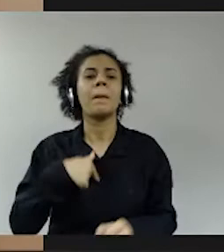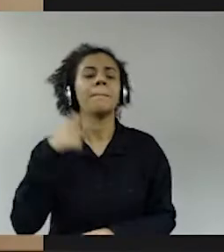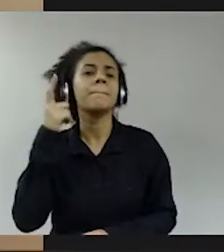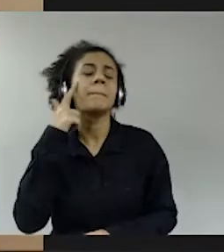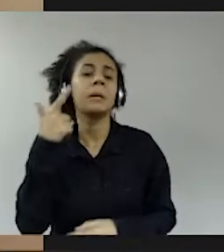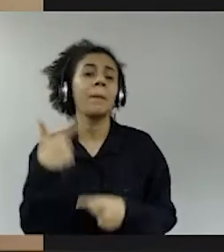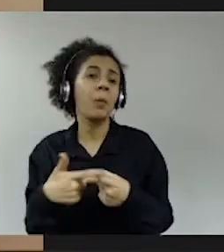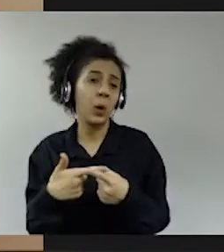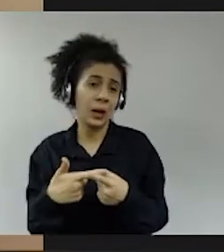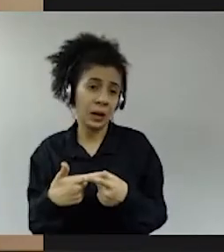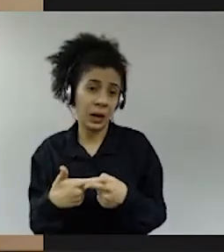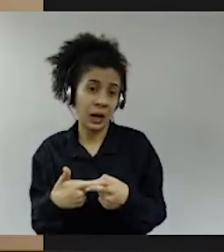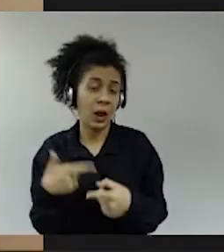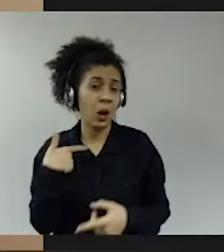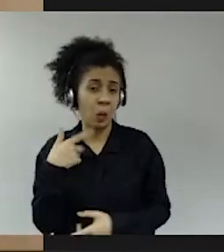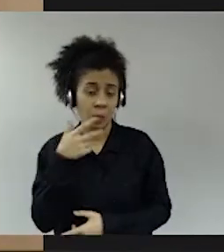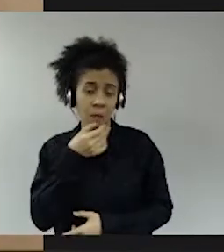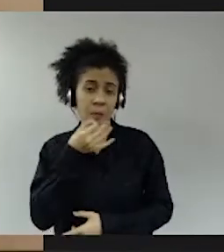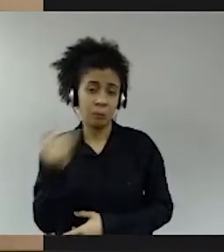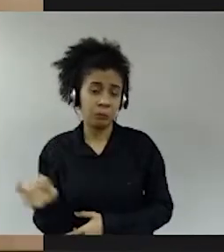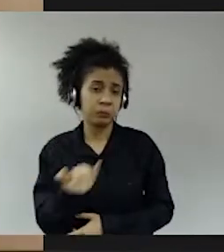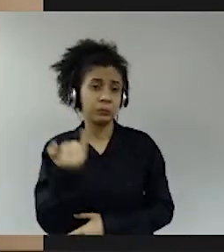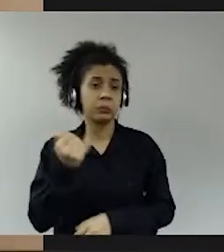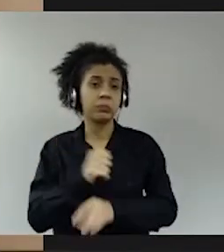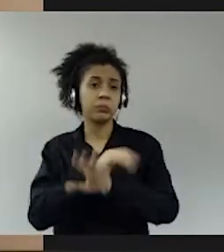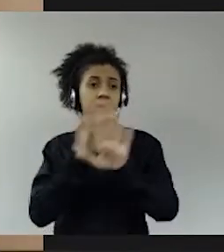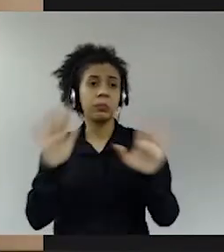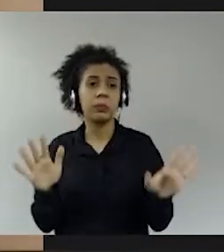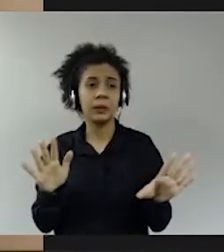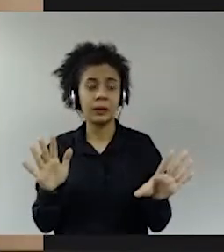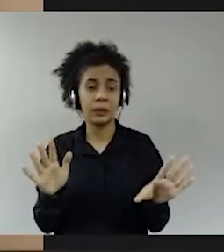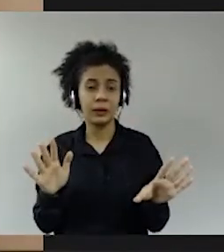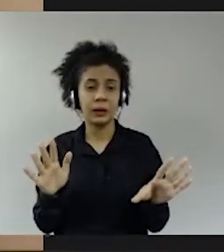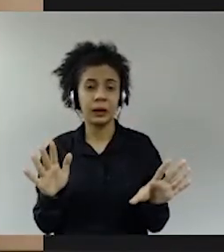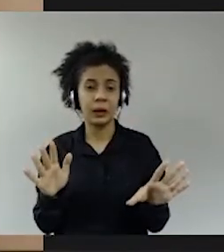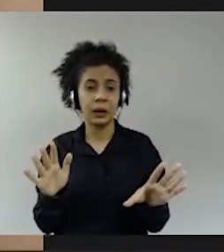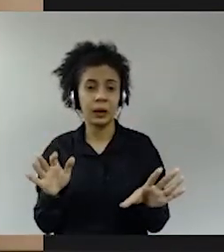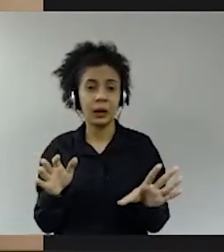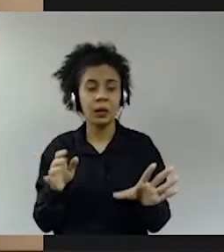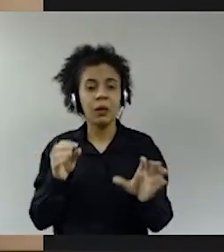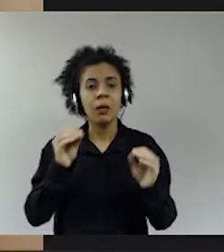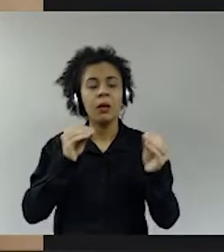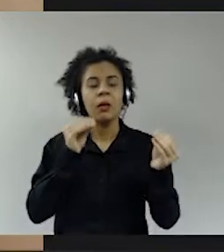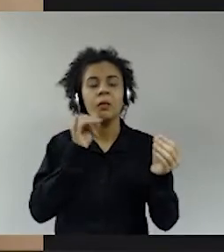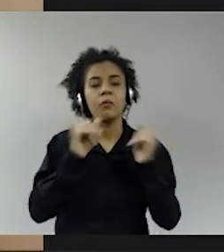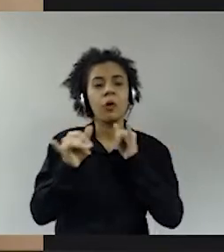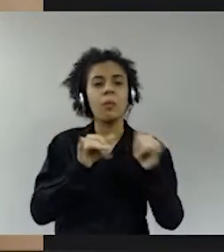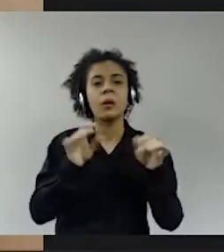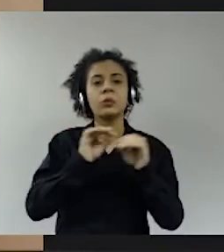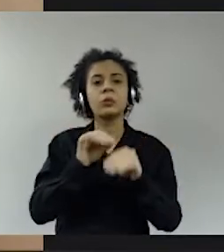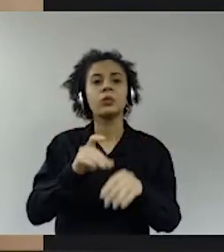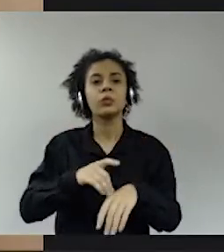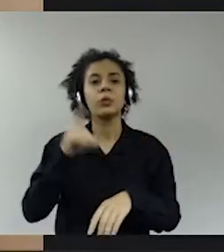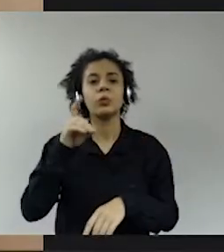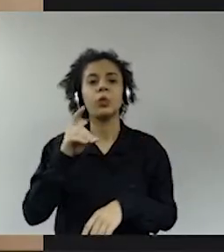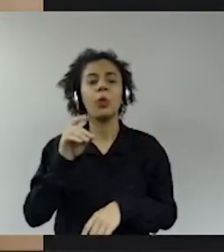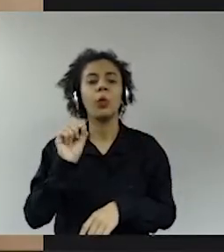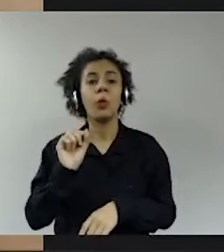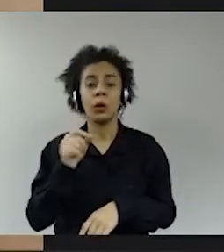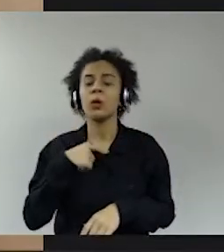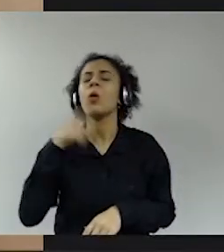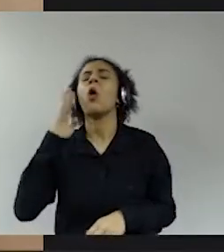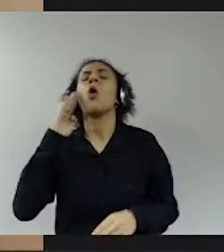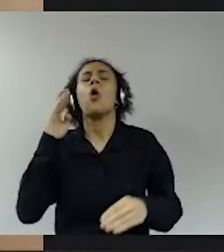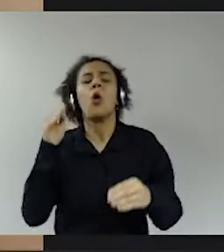dizer, porque acho muito importante esclarecer certos comentários feitos pelo doutor Humberto, até porque eu